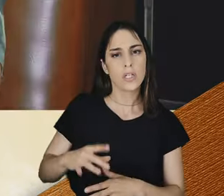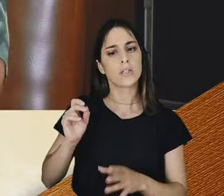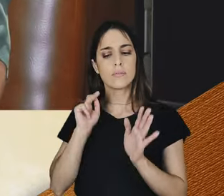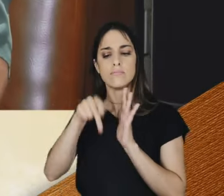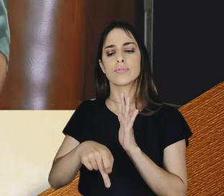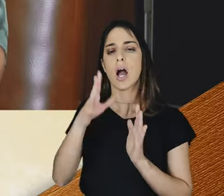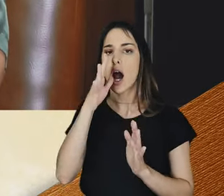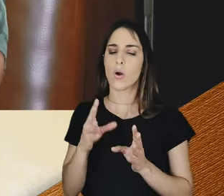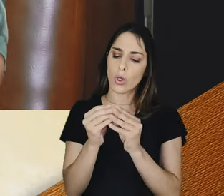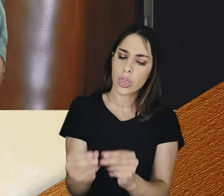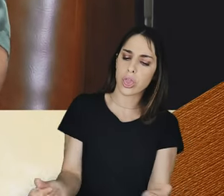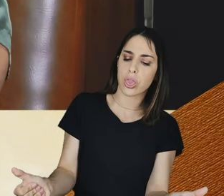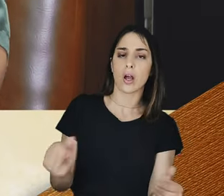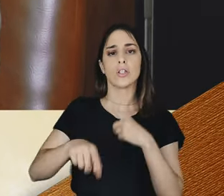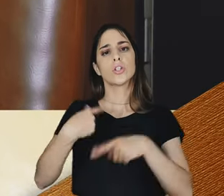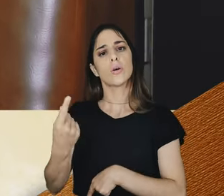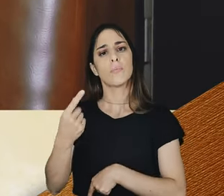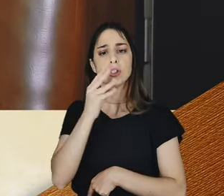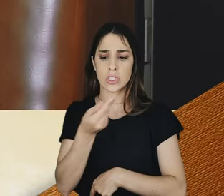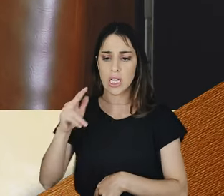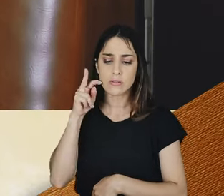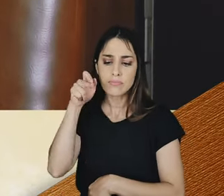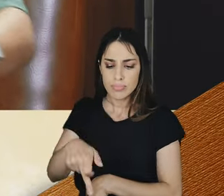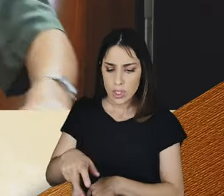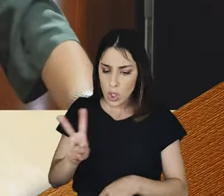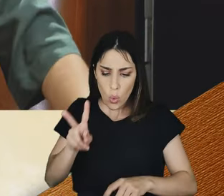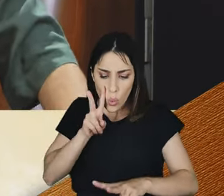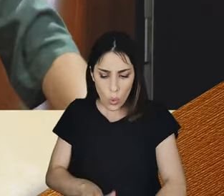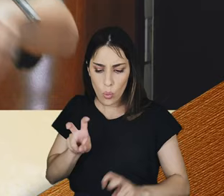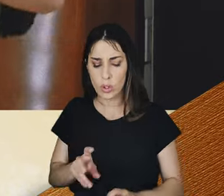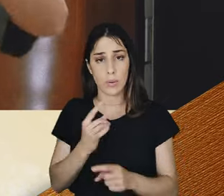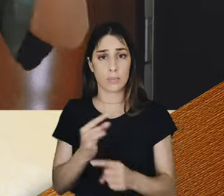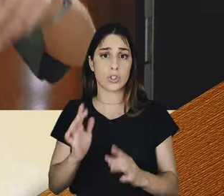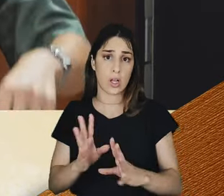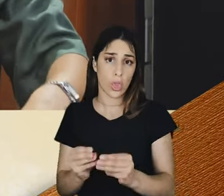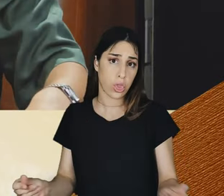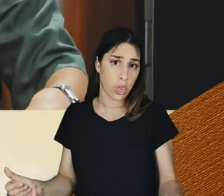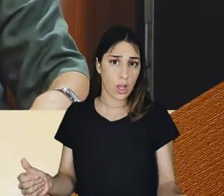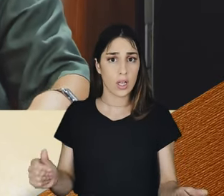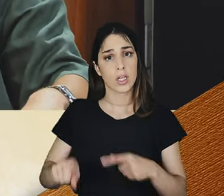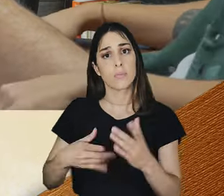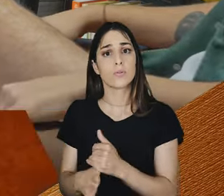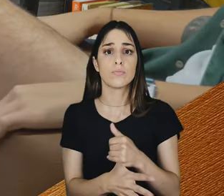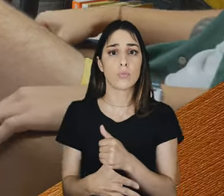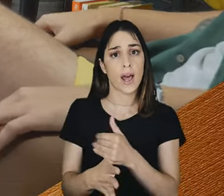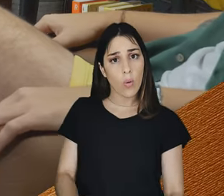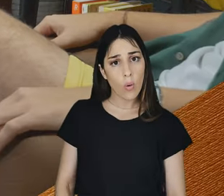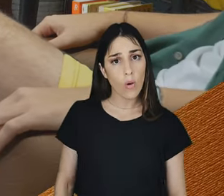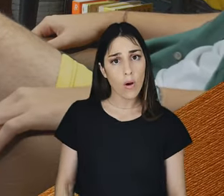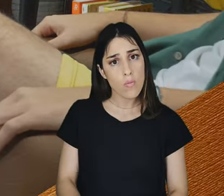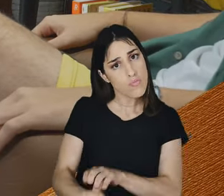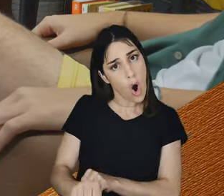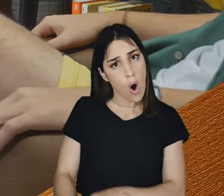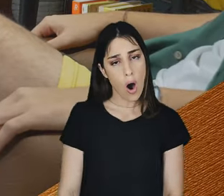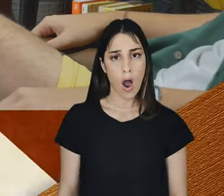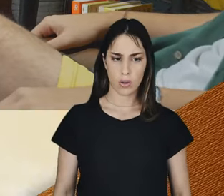derretem na água e os miúdos vão atrás delas, quando dão por ela, num enquanto já derreteram, quando dão por ela, tal, estão na boca de um tubarão. De um